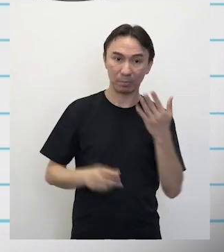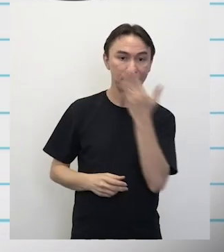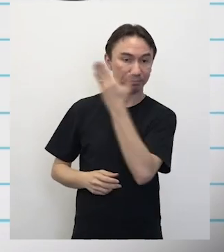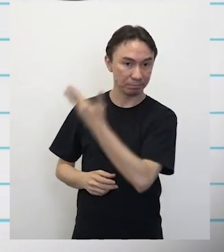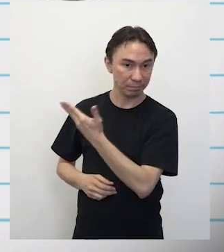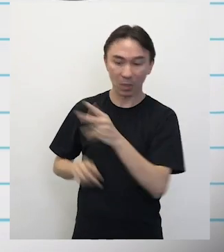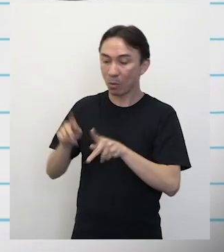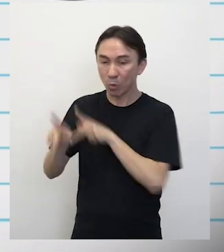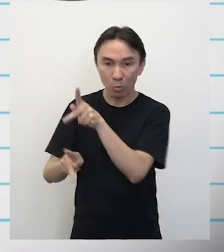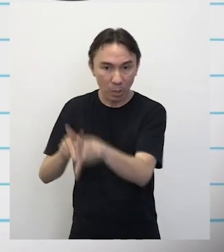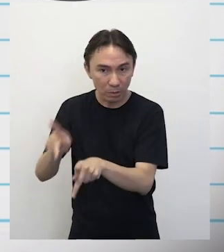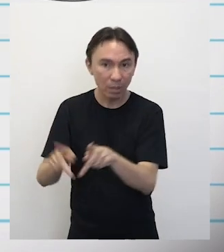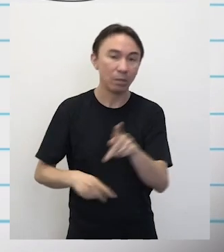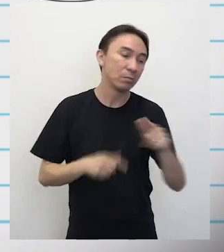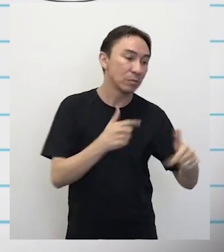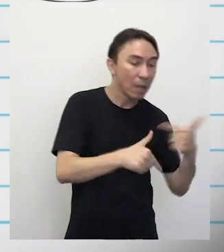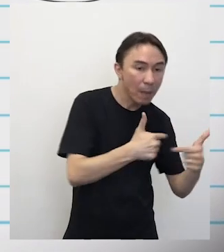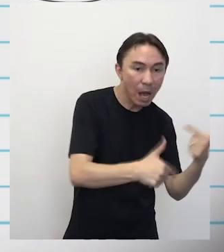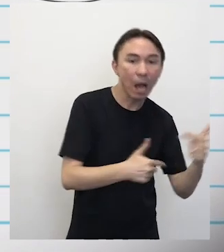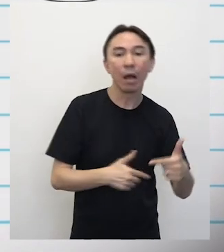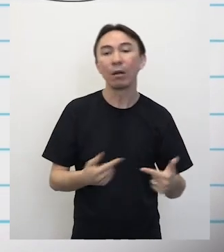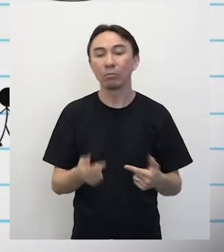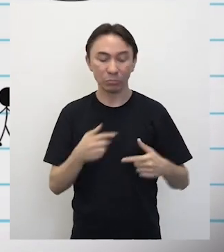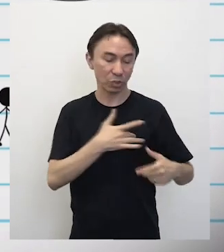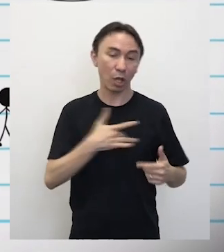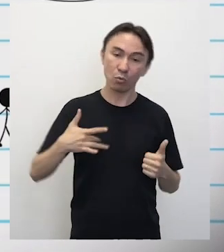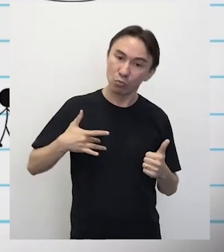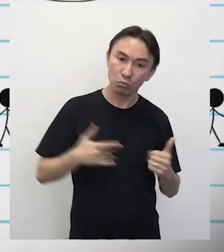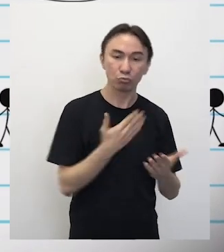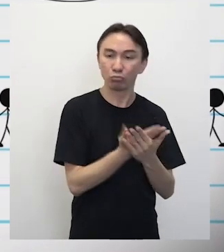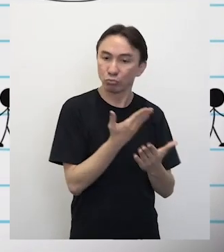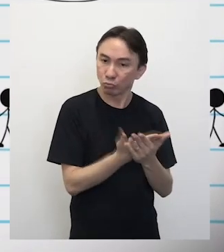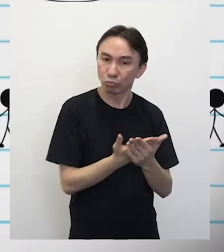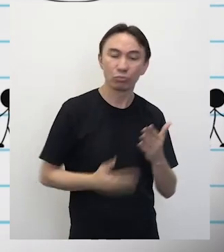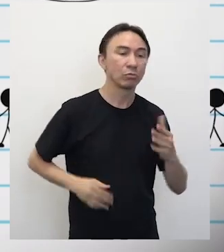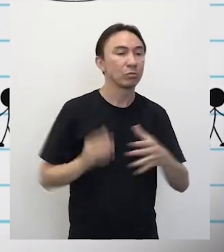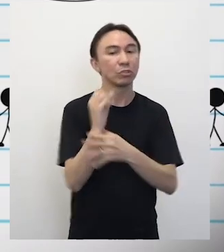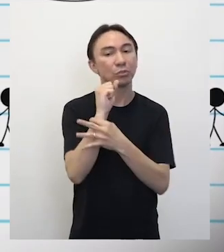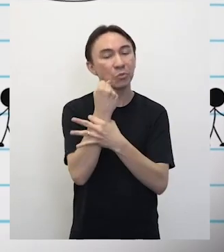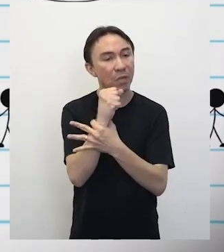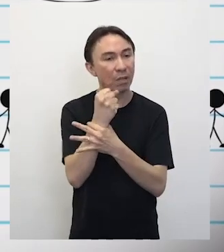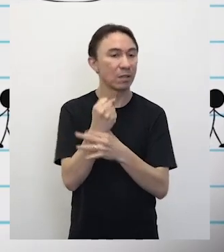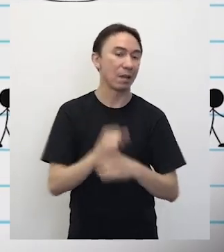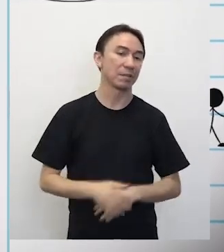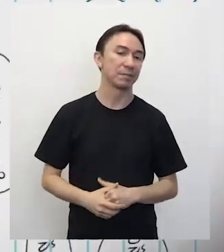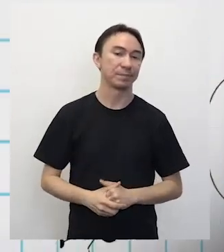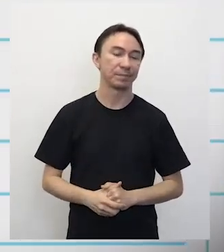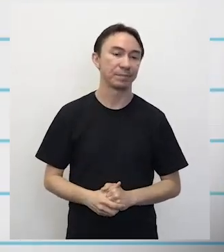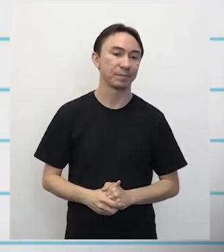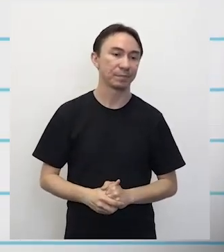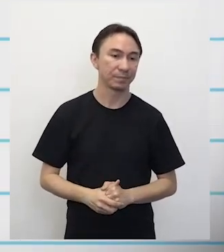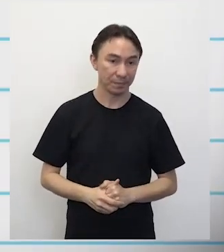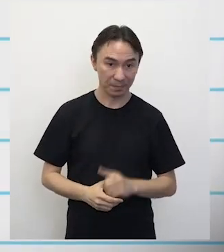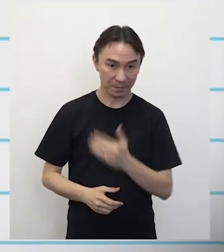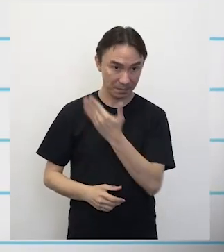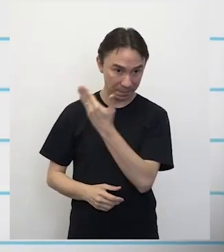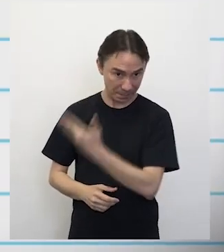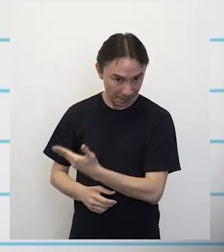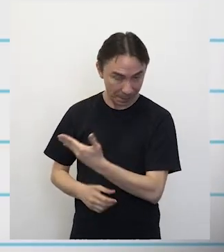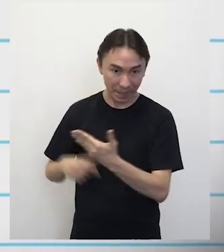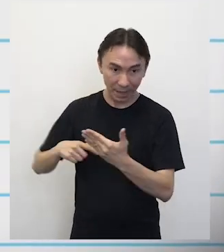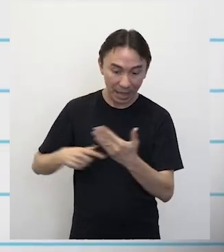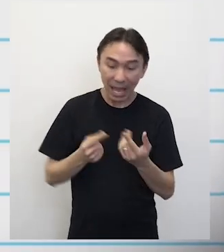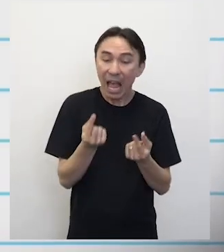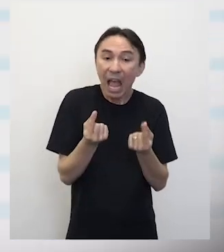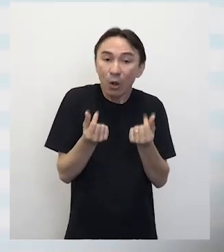população, trabalho e rendimento, saúde, educação, habitação e segurança. A dimensão econômica, por sua vez,